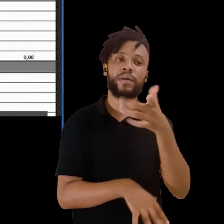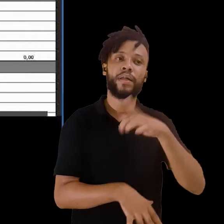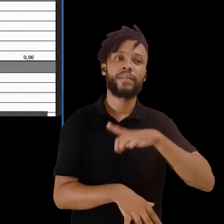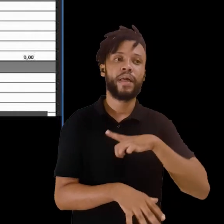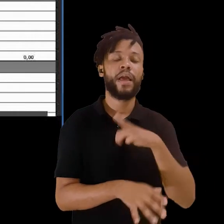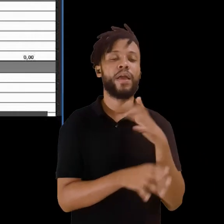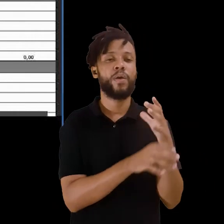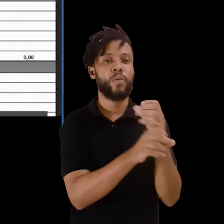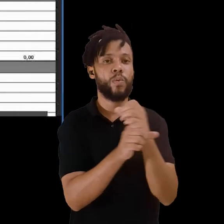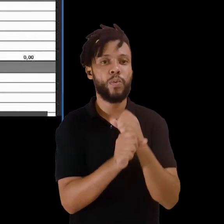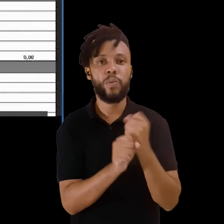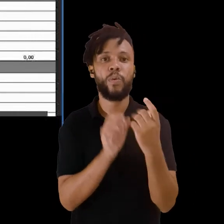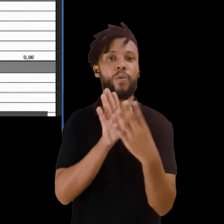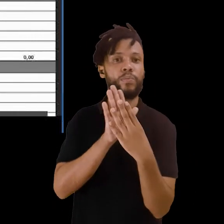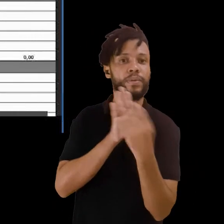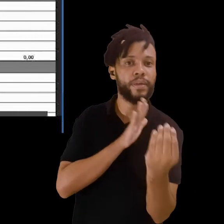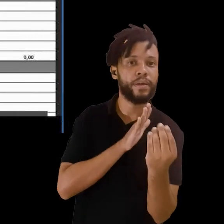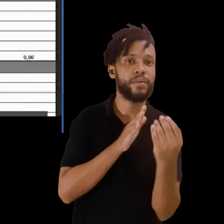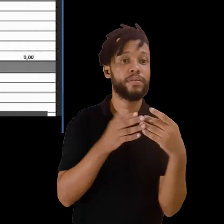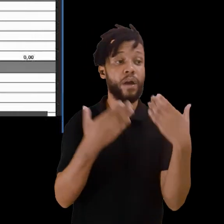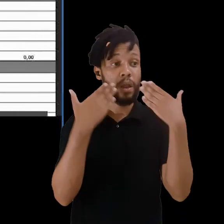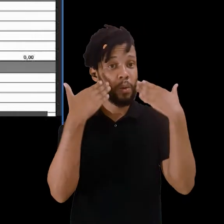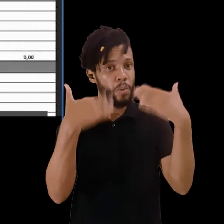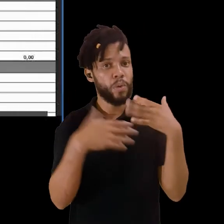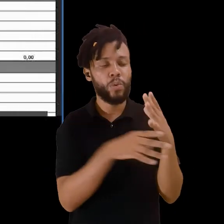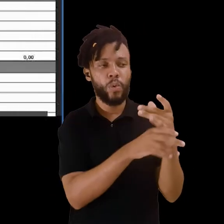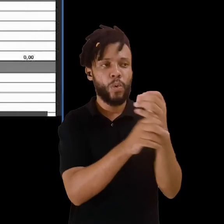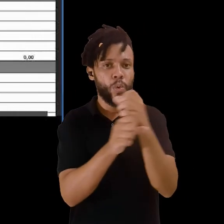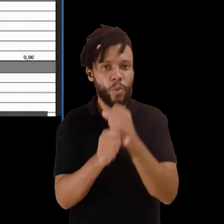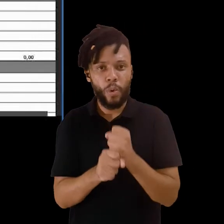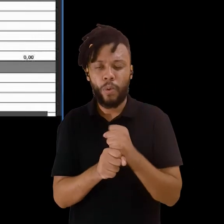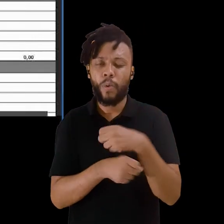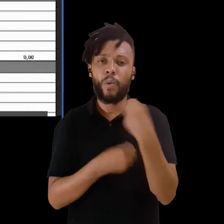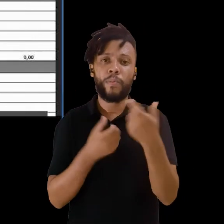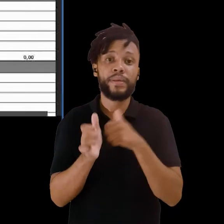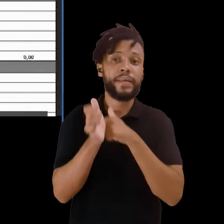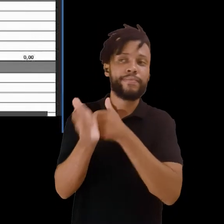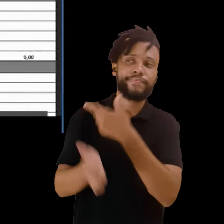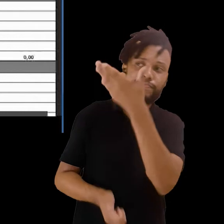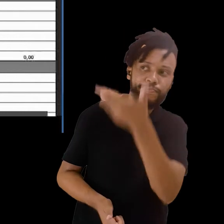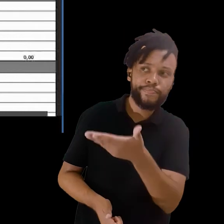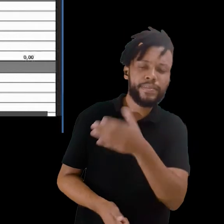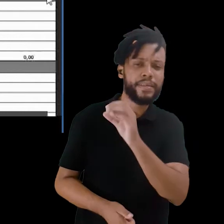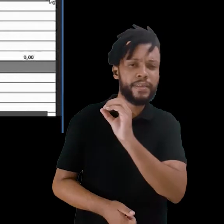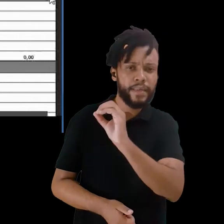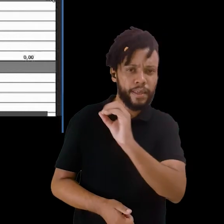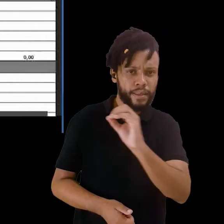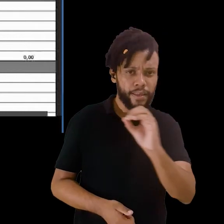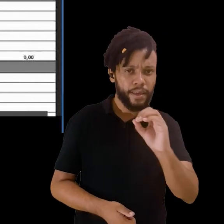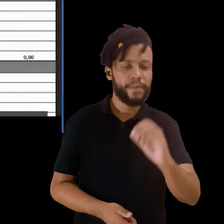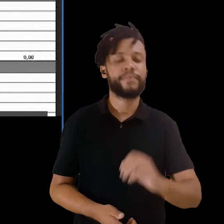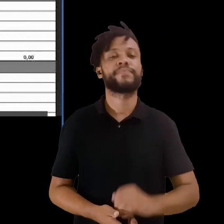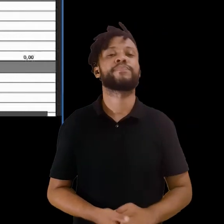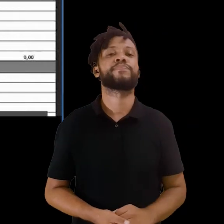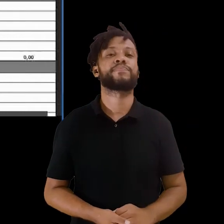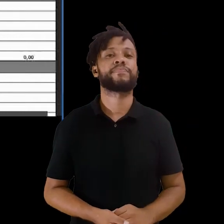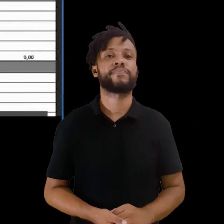já vem com as fórmulas, então ela já dá os totais aqui, conforme você está vendo aqui, esses zerinhos, tá